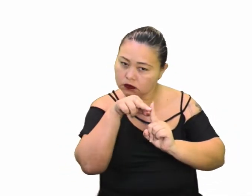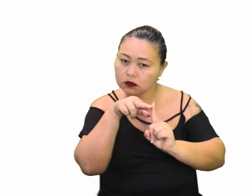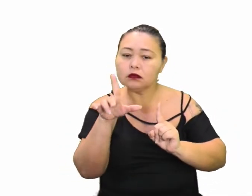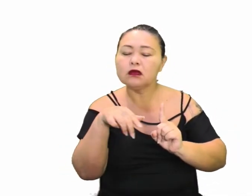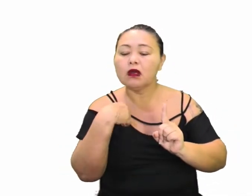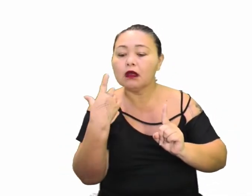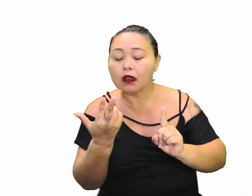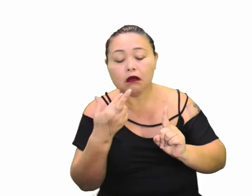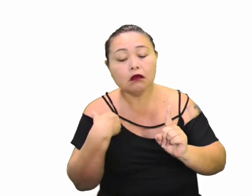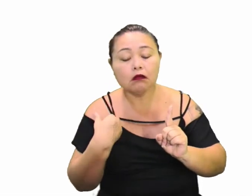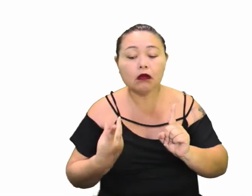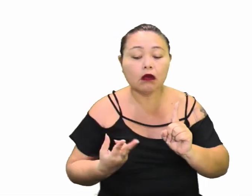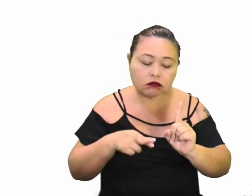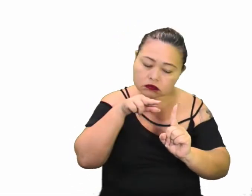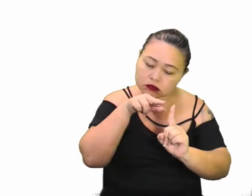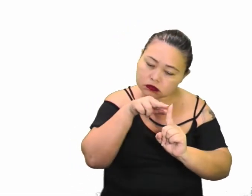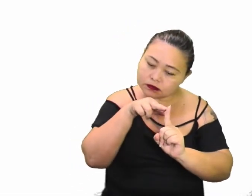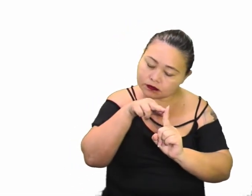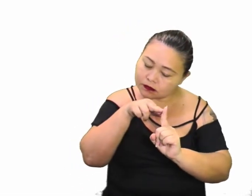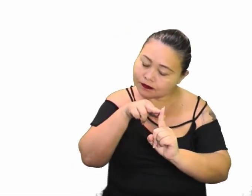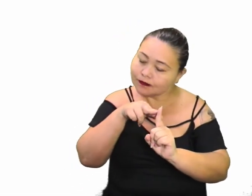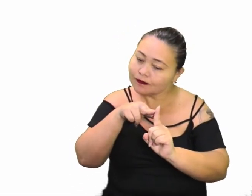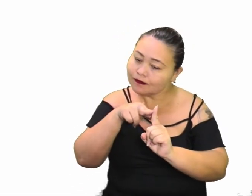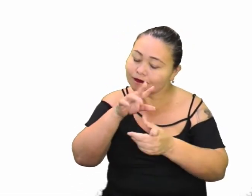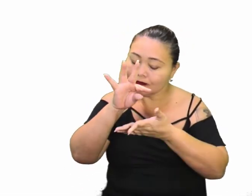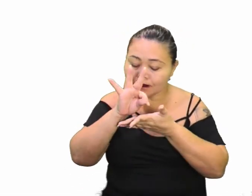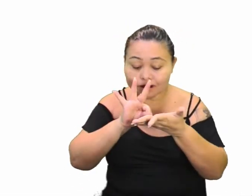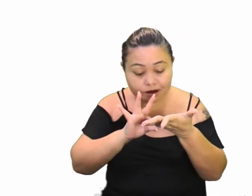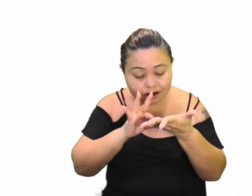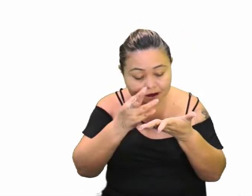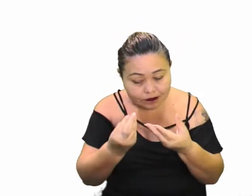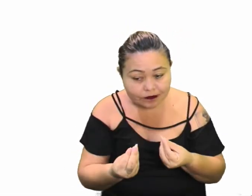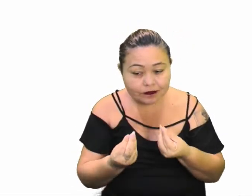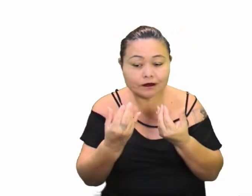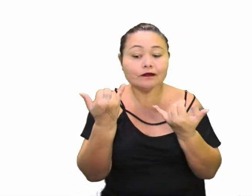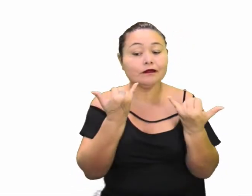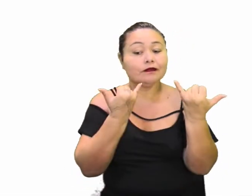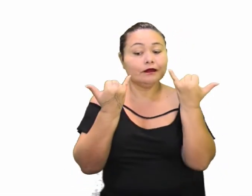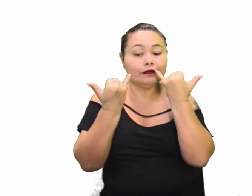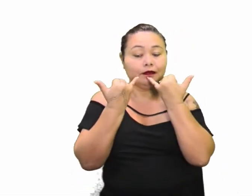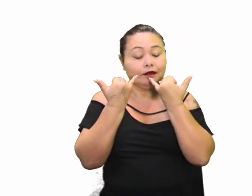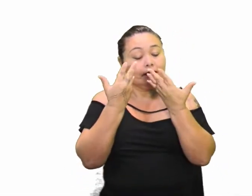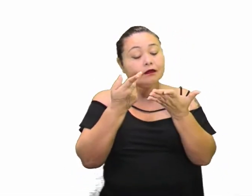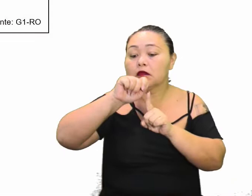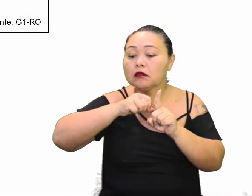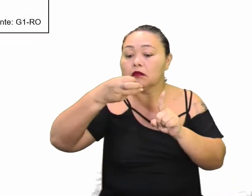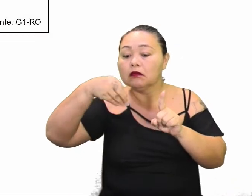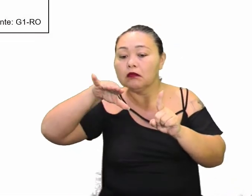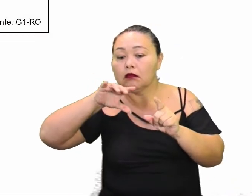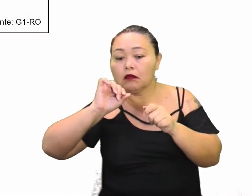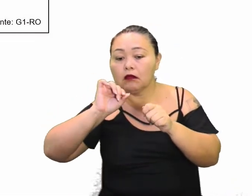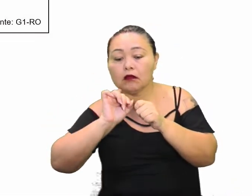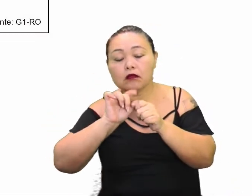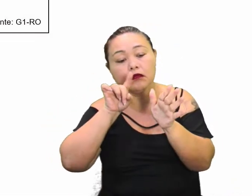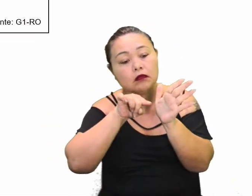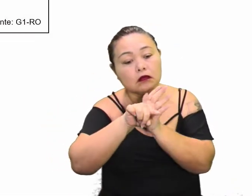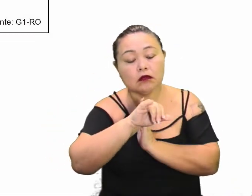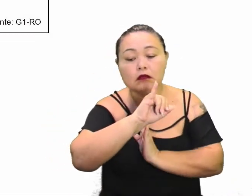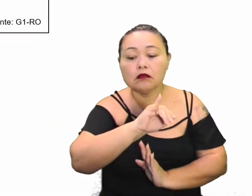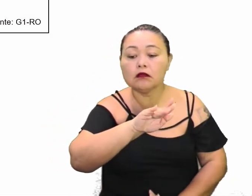seus agentes. Seu trabalho é impregnado de alegria. As